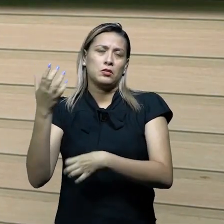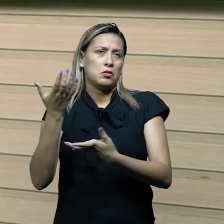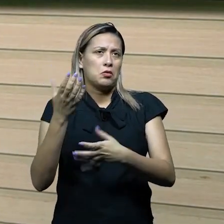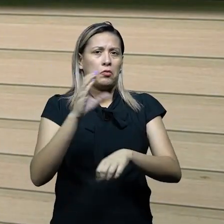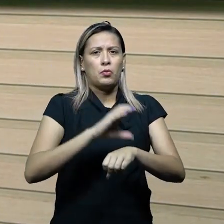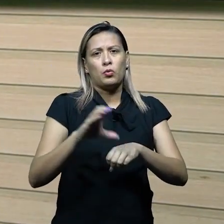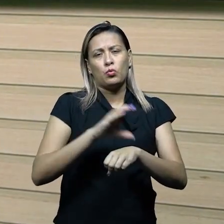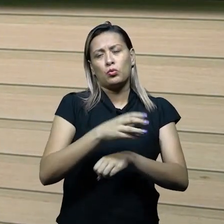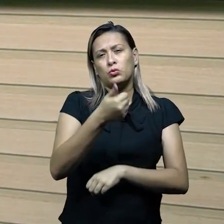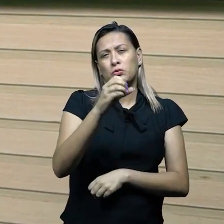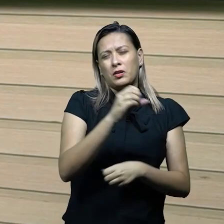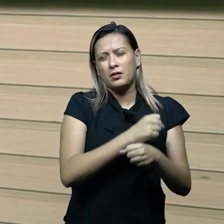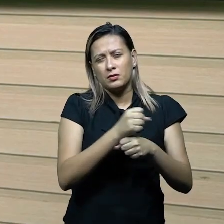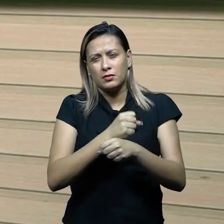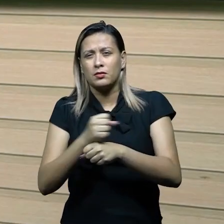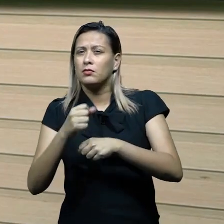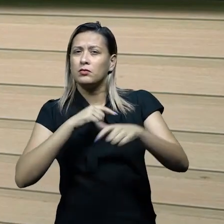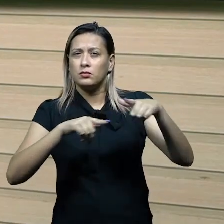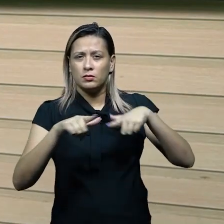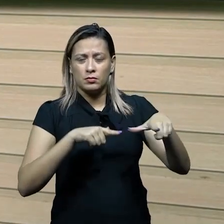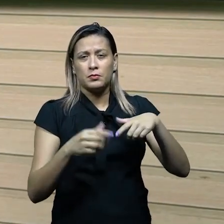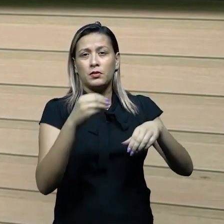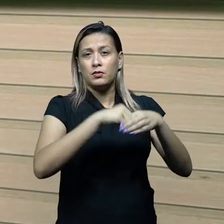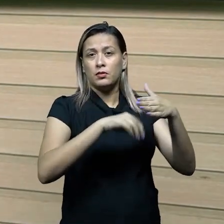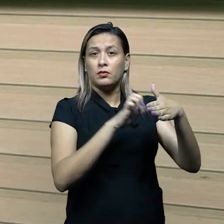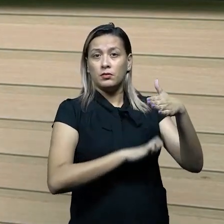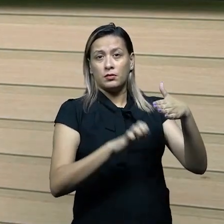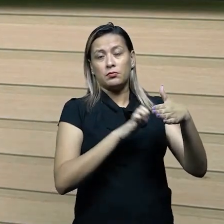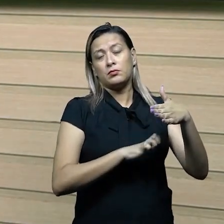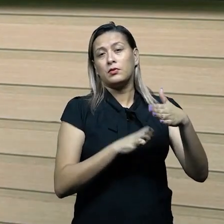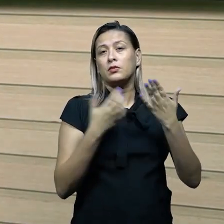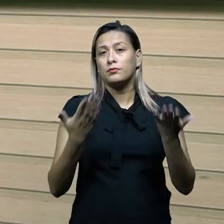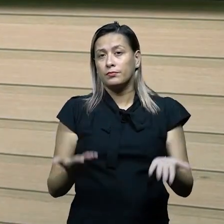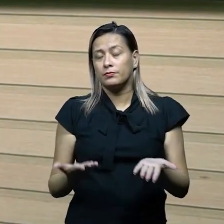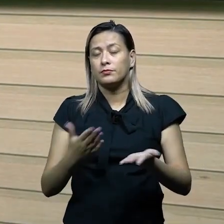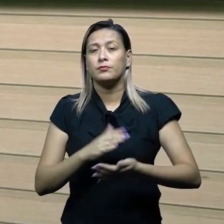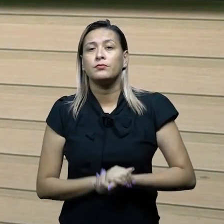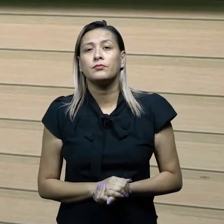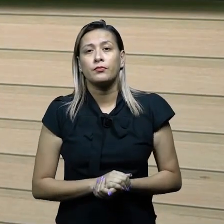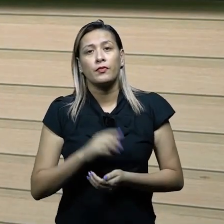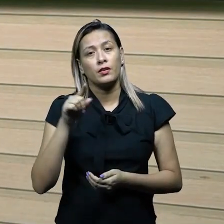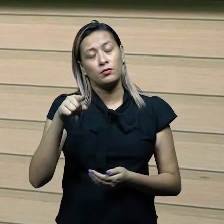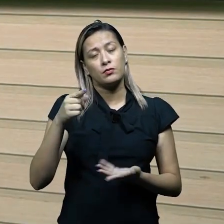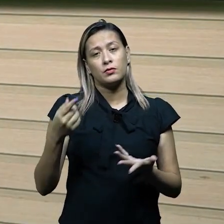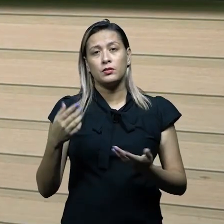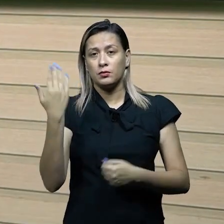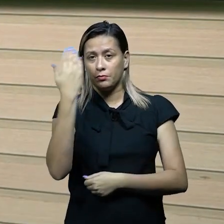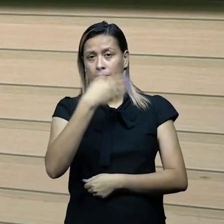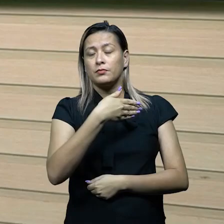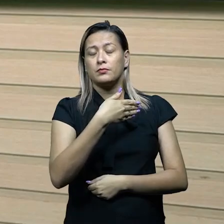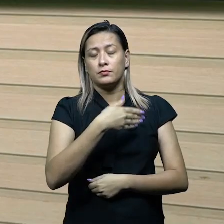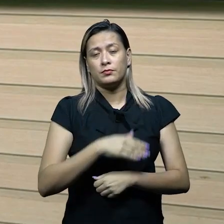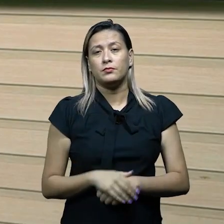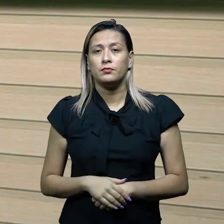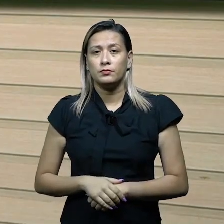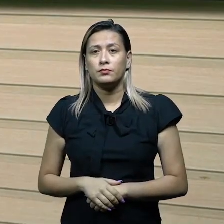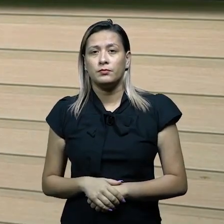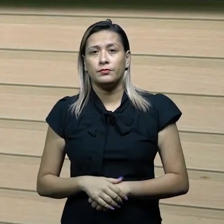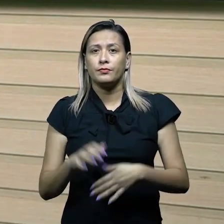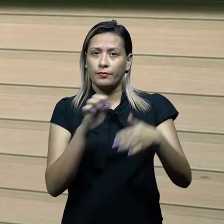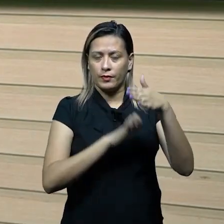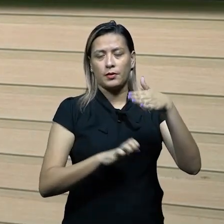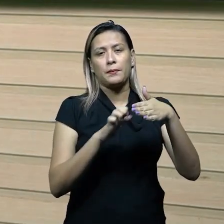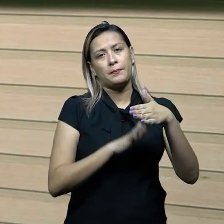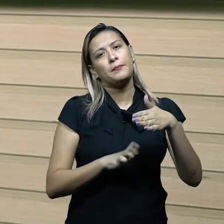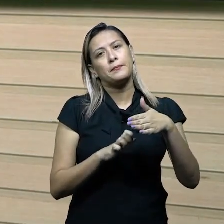se especializou, você fez determinado curso, você tem 10 anos de casa, 5 anos de casa, ou seja, são itens mensuráveis, que tem como